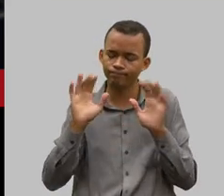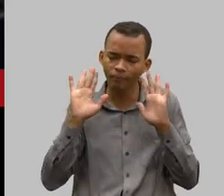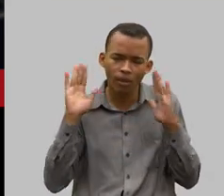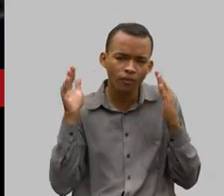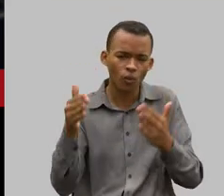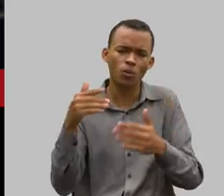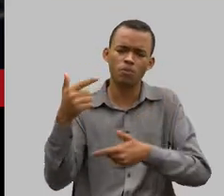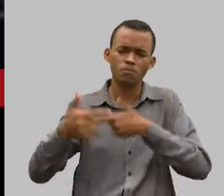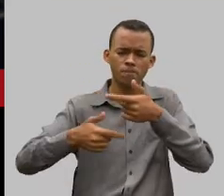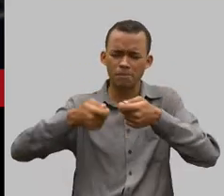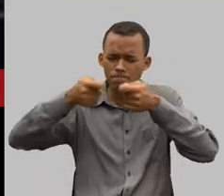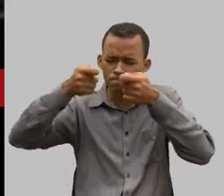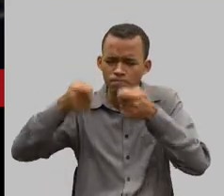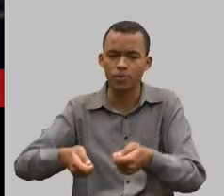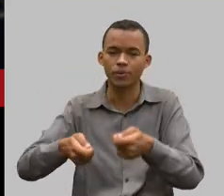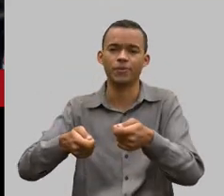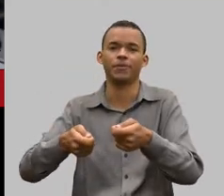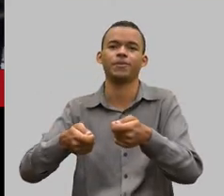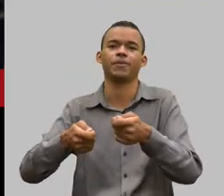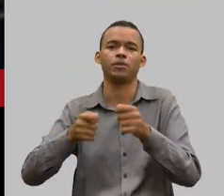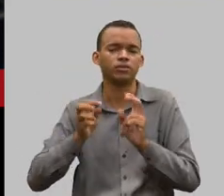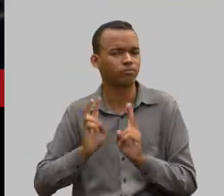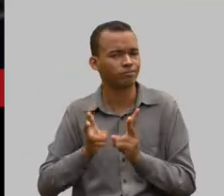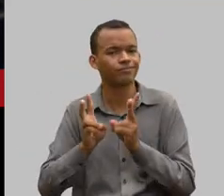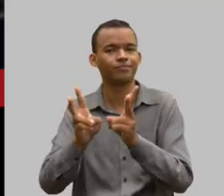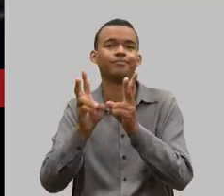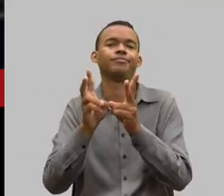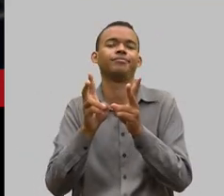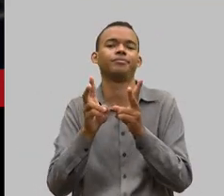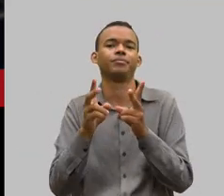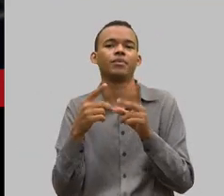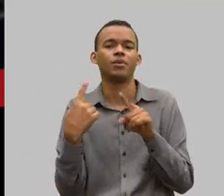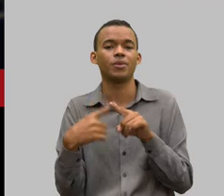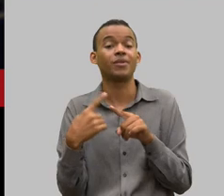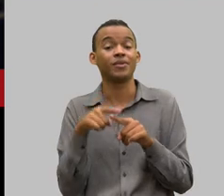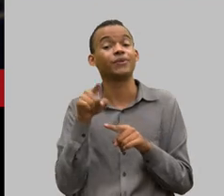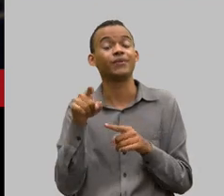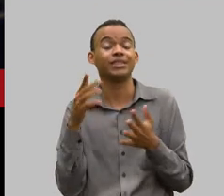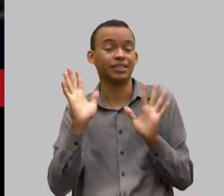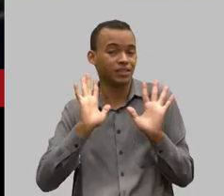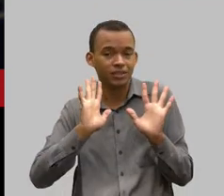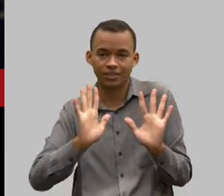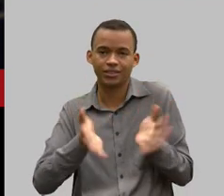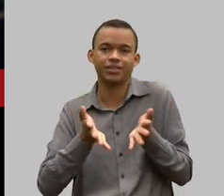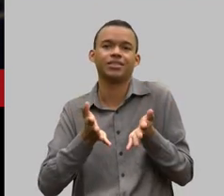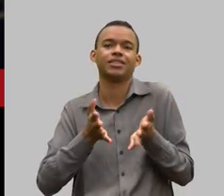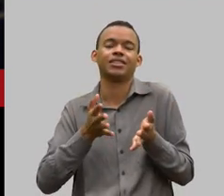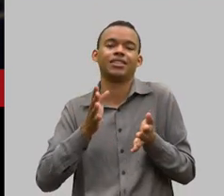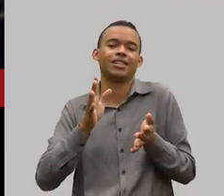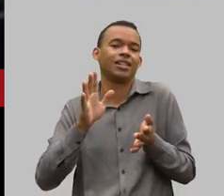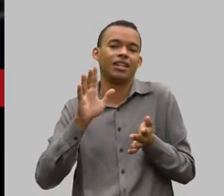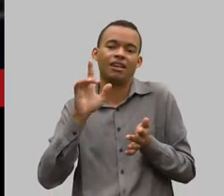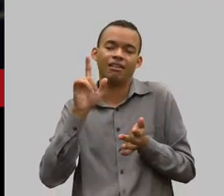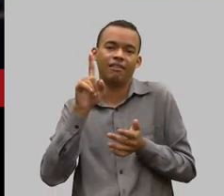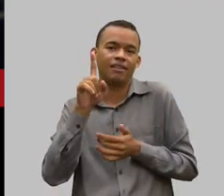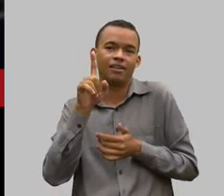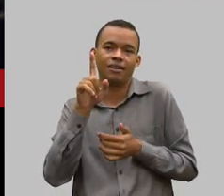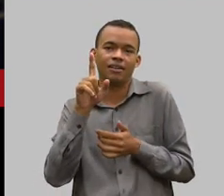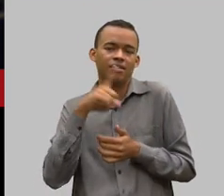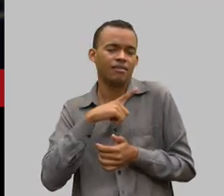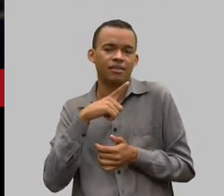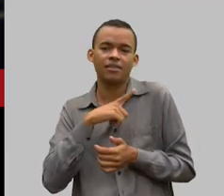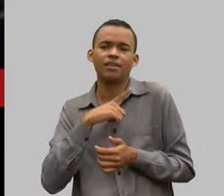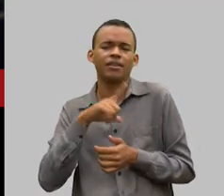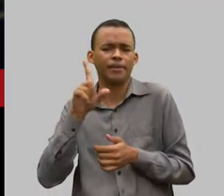mais afin se tiver como né porque você já já tem esse essa essa